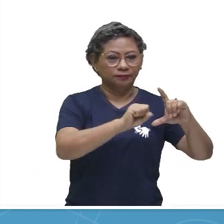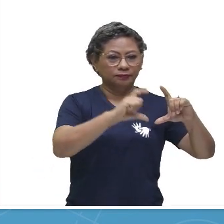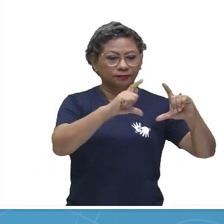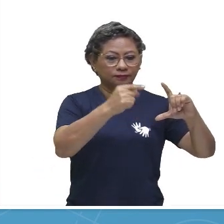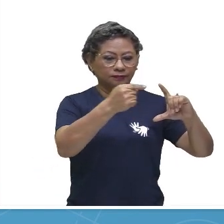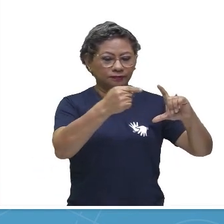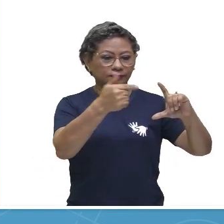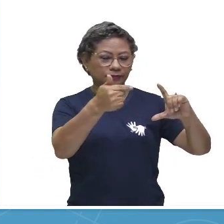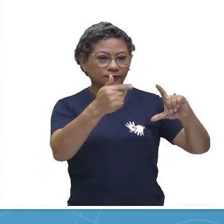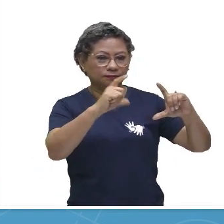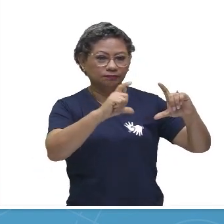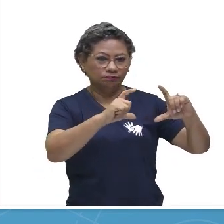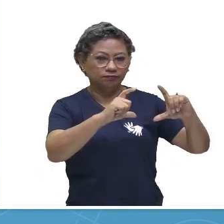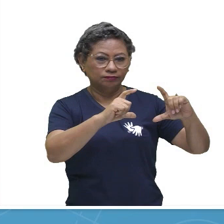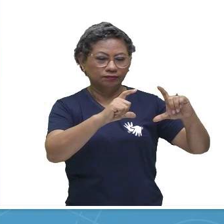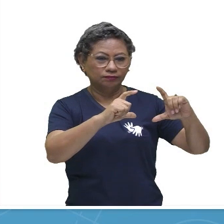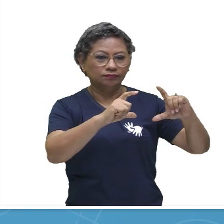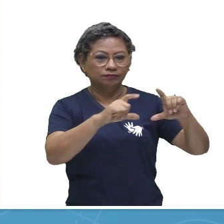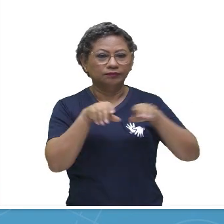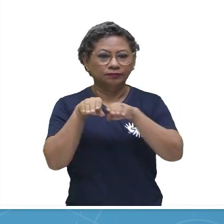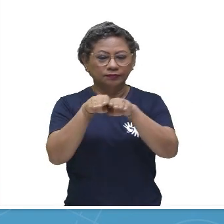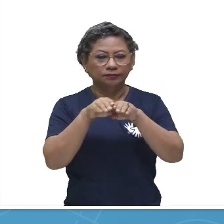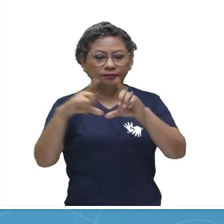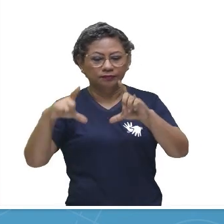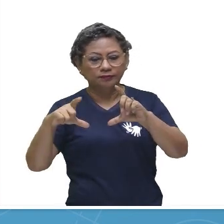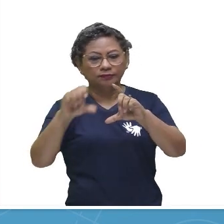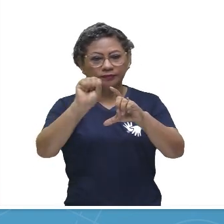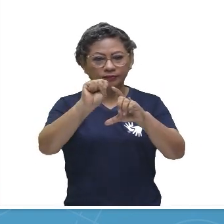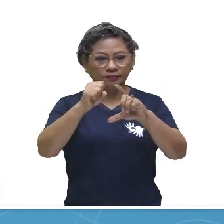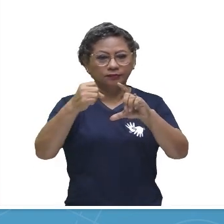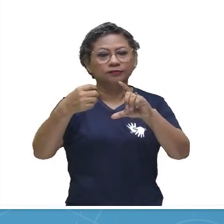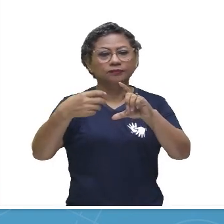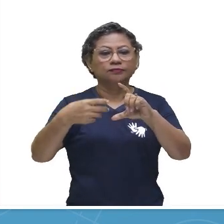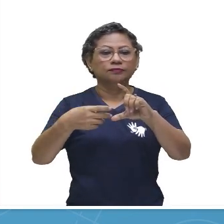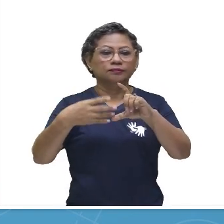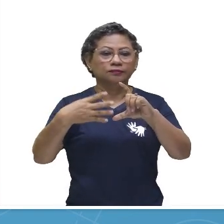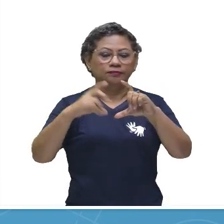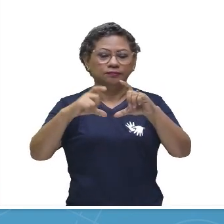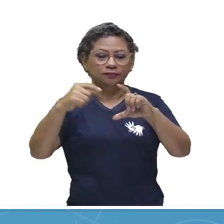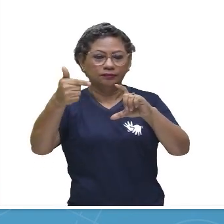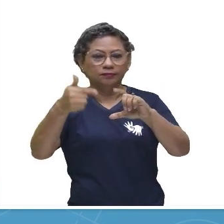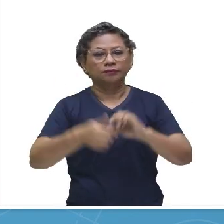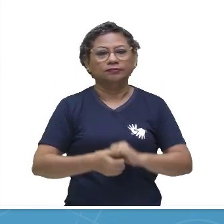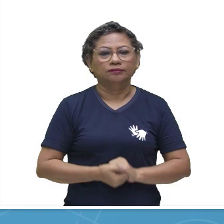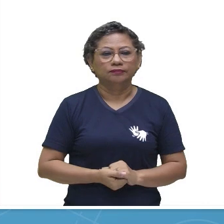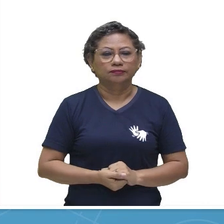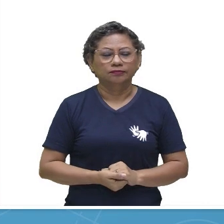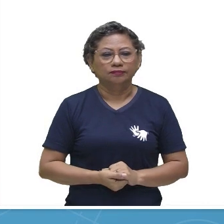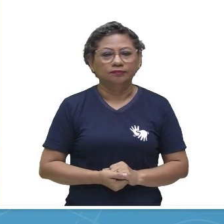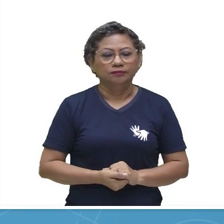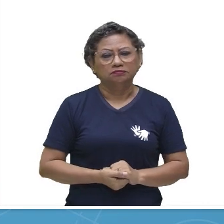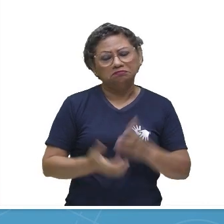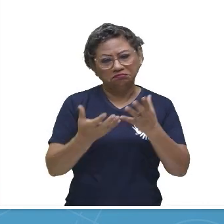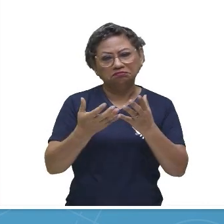8 quartos, né? E passa a ser um 2 positivo. Se vocês desejarem calcular isso daqui